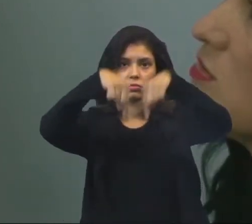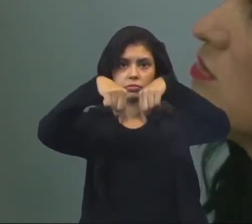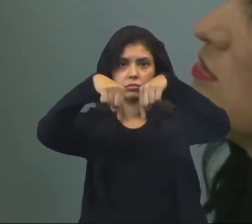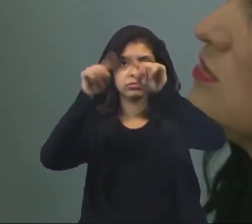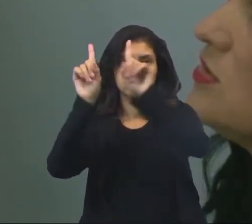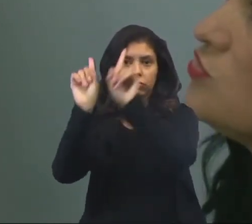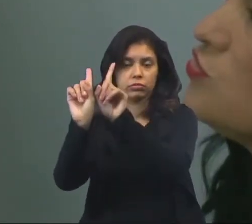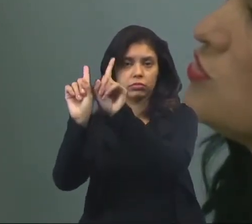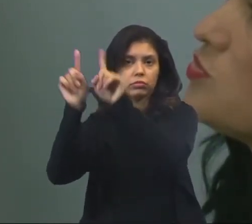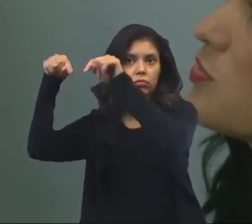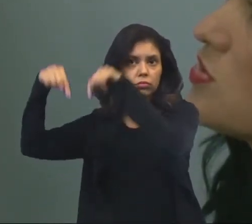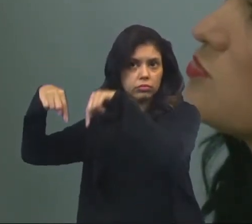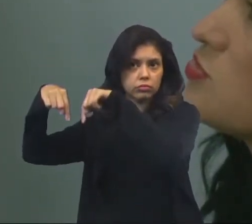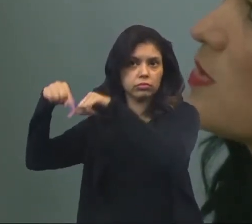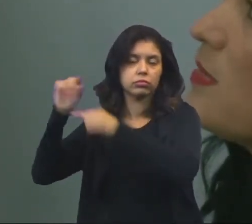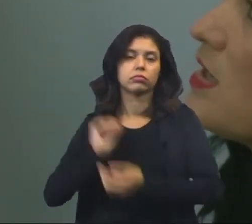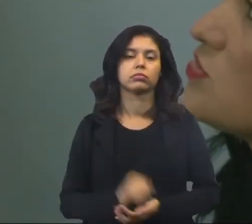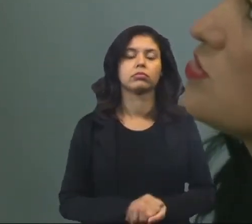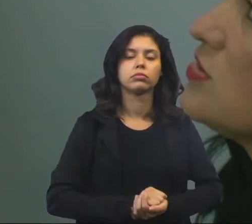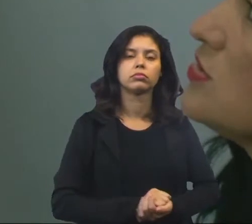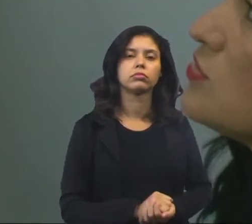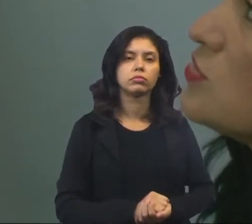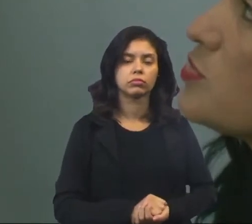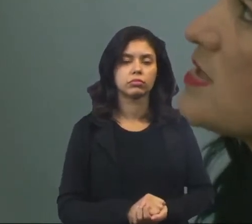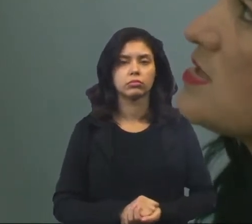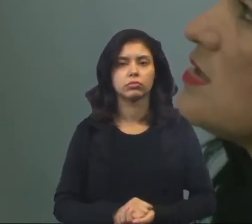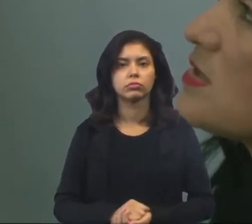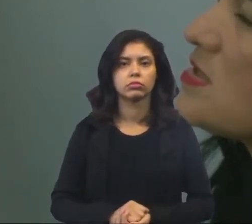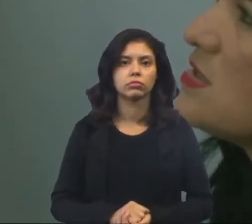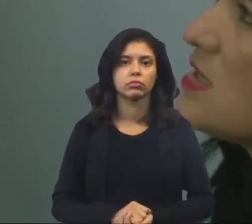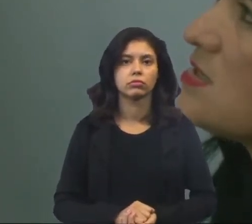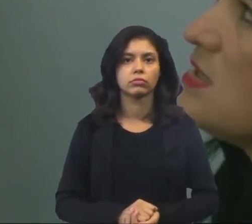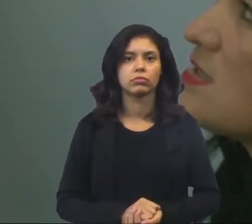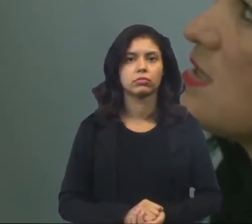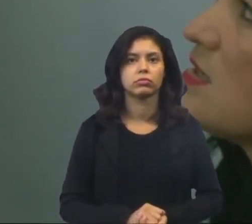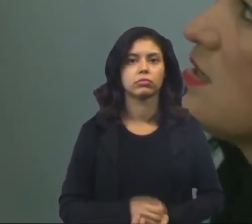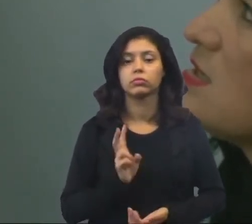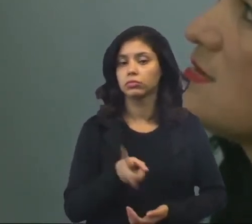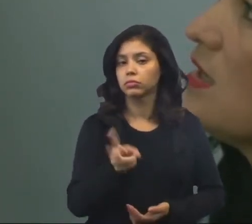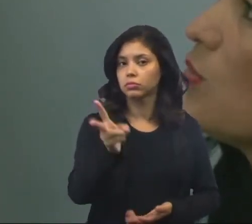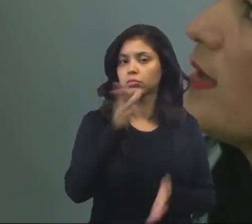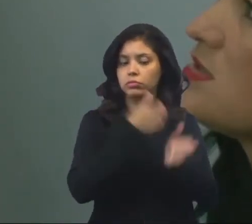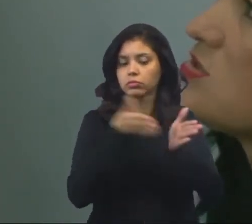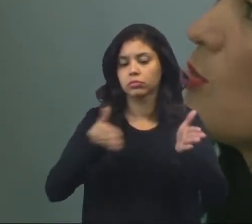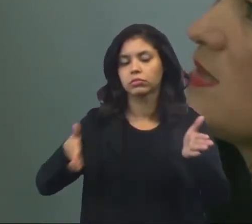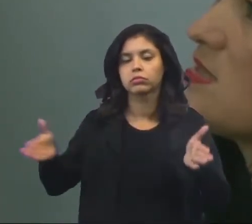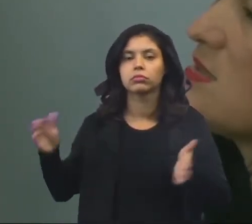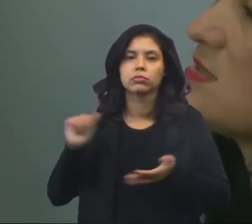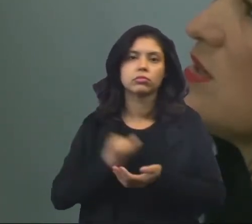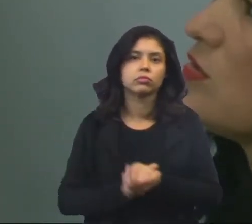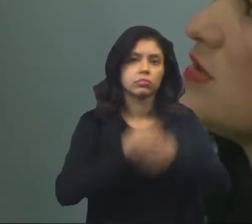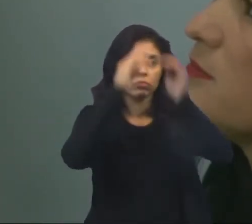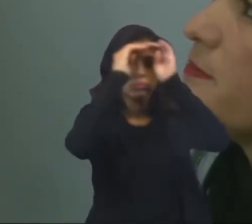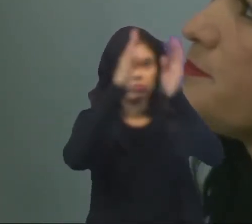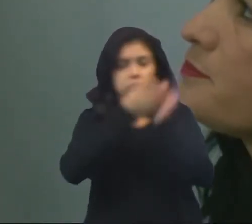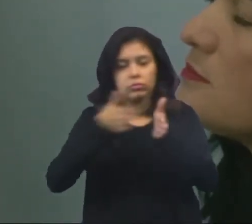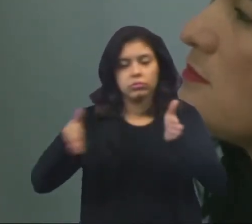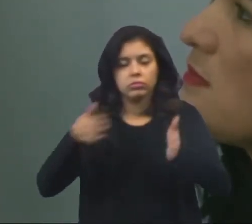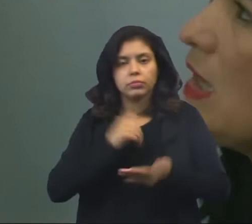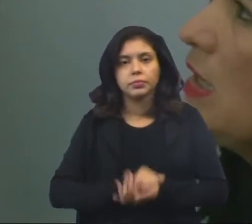ó, os 2 próximos para baixo. 2 para cima, e assim essa sequência está obedecendo essa ordem.